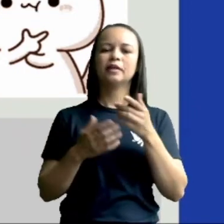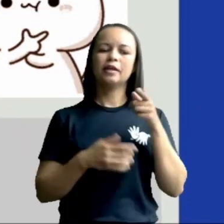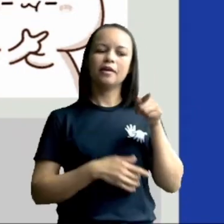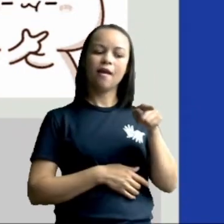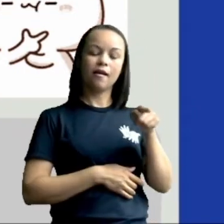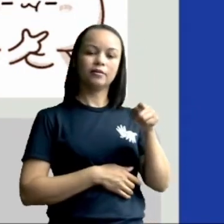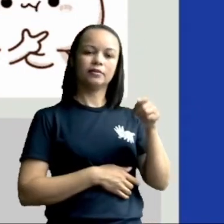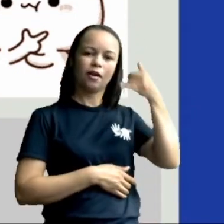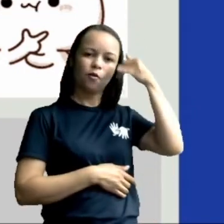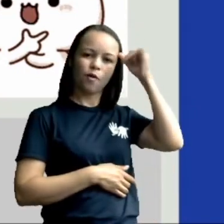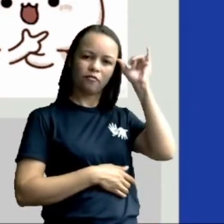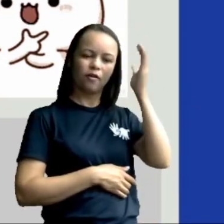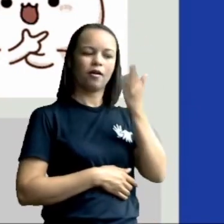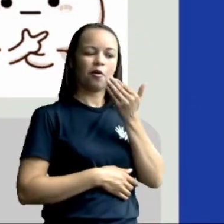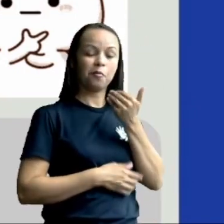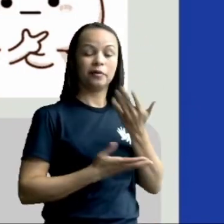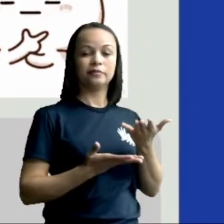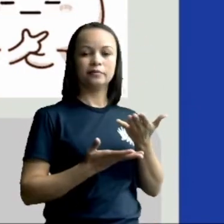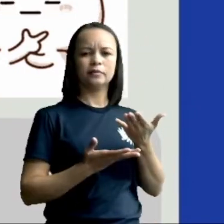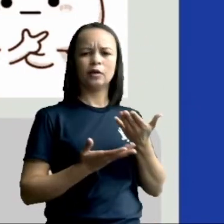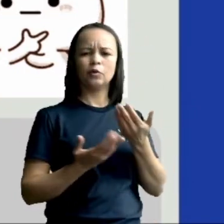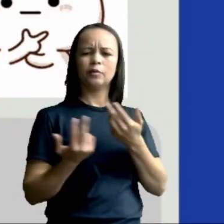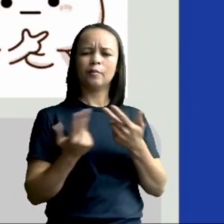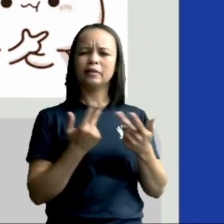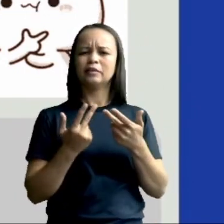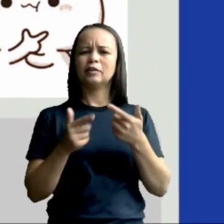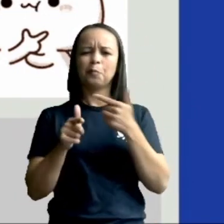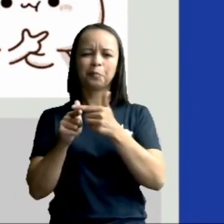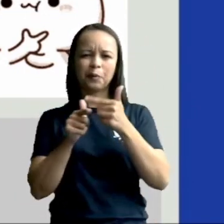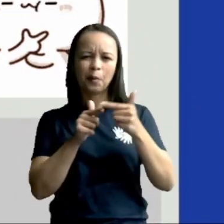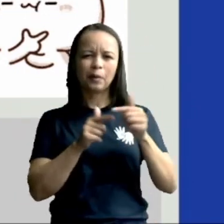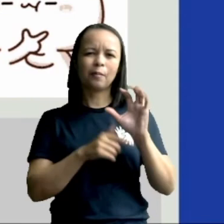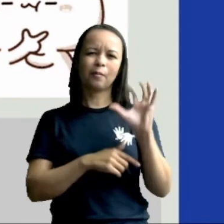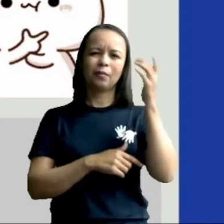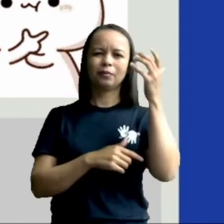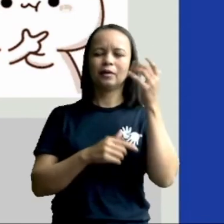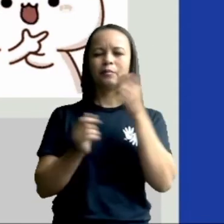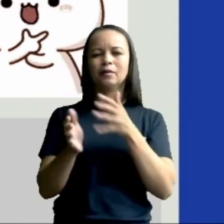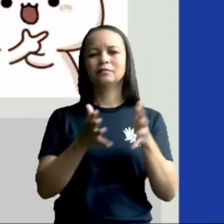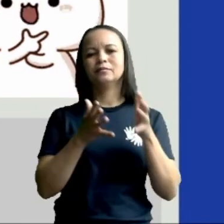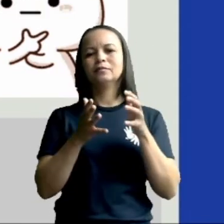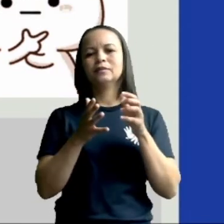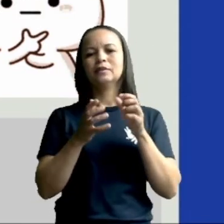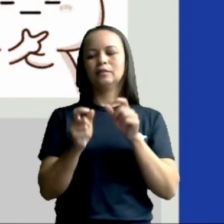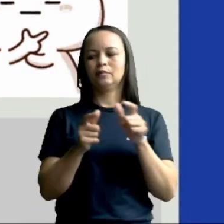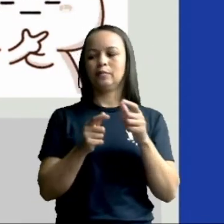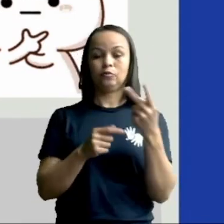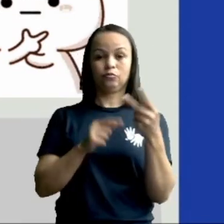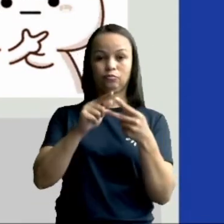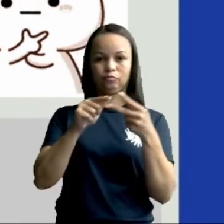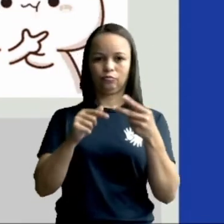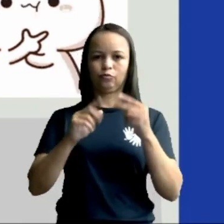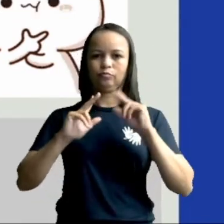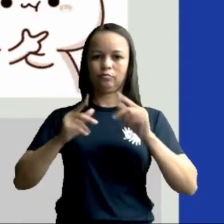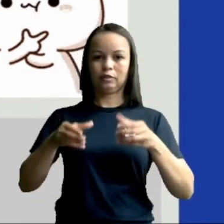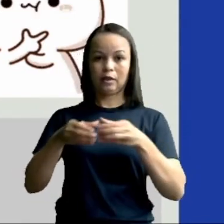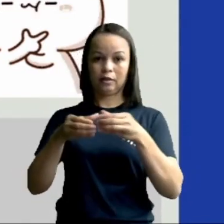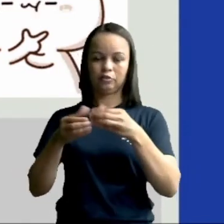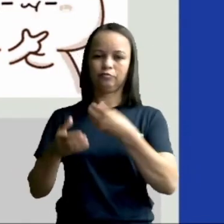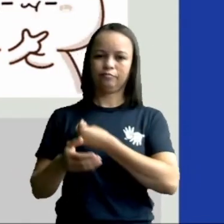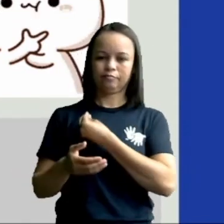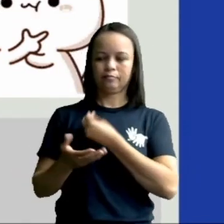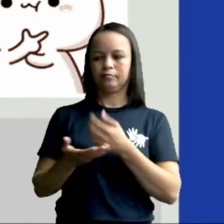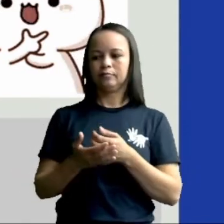vaca se alimentando. Ultimamente, todos têm sido um pouco afetados pelo clima, e isso tem algo a ver com esses dois seres vivos. Vejamos.